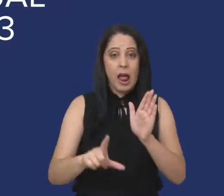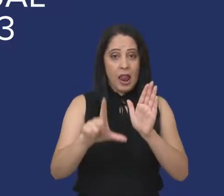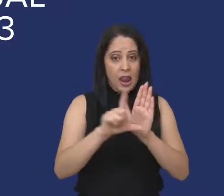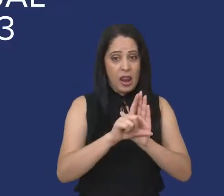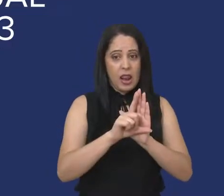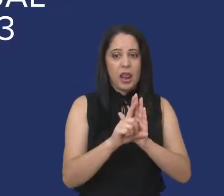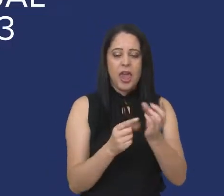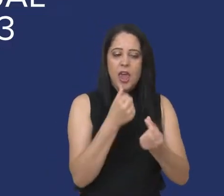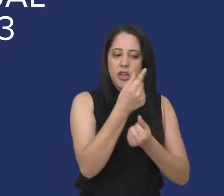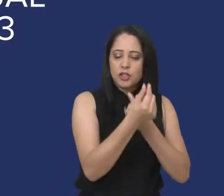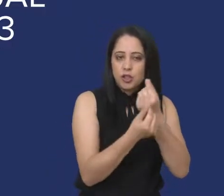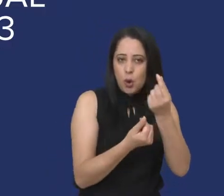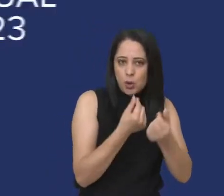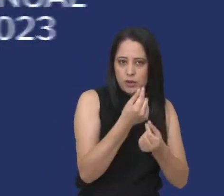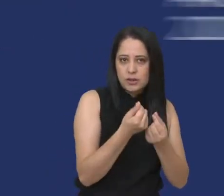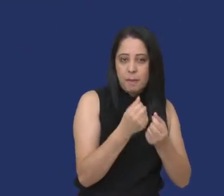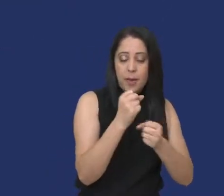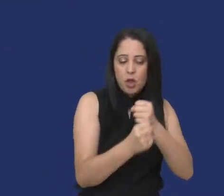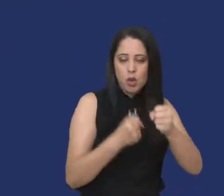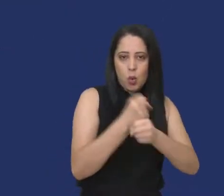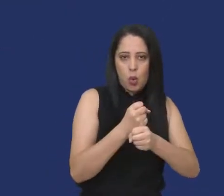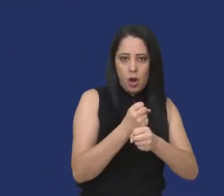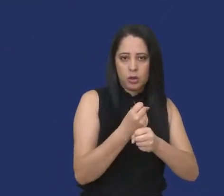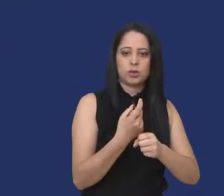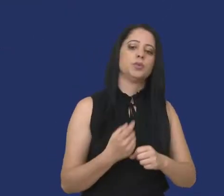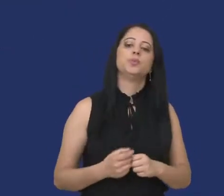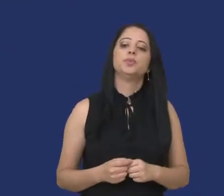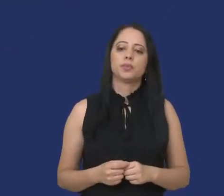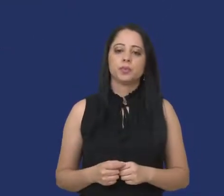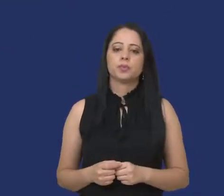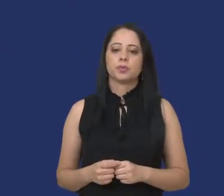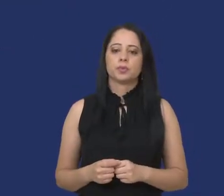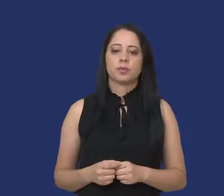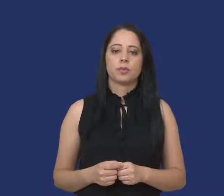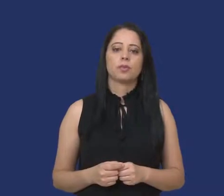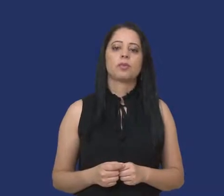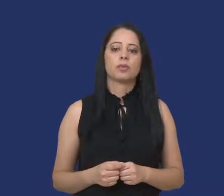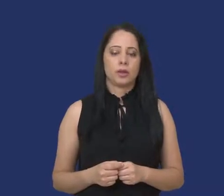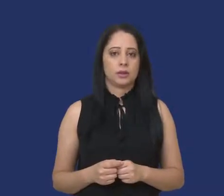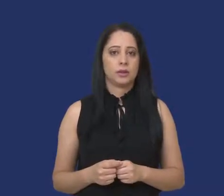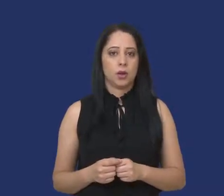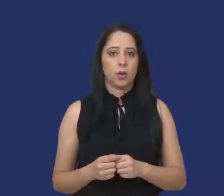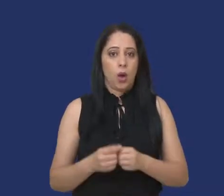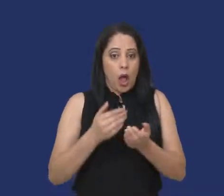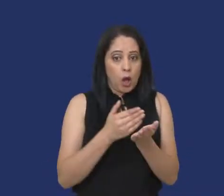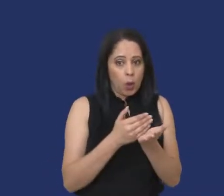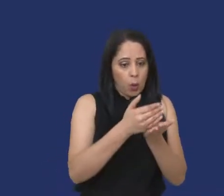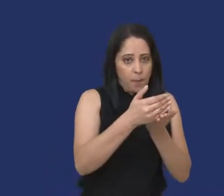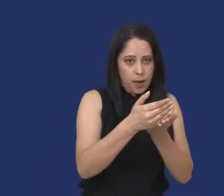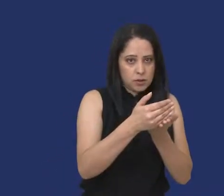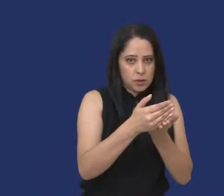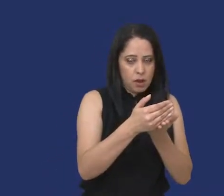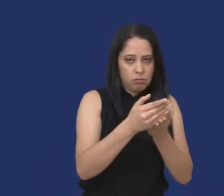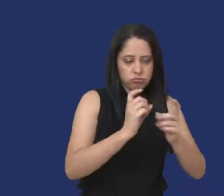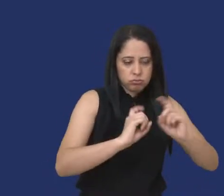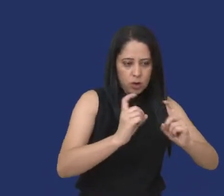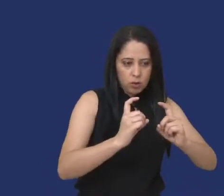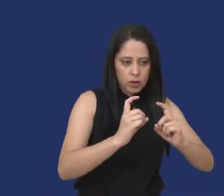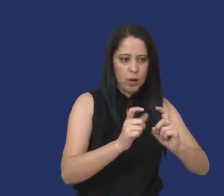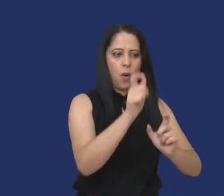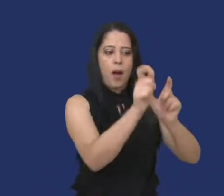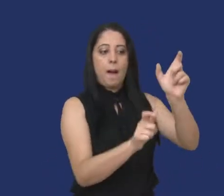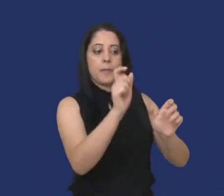Orçamentária Anual de 2023. A audiência pública seguirá o seguinte roteiro. Após a abertura, técnicos da Prefeitura farão